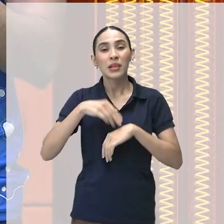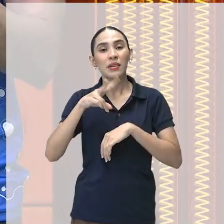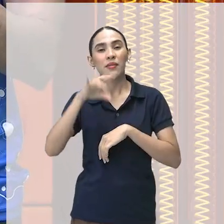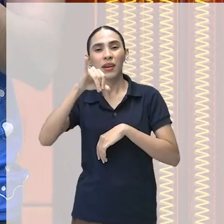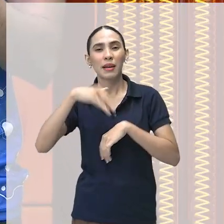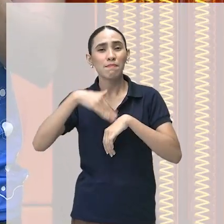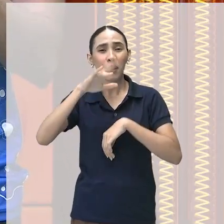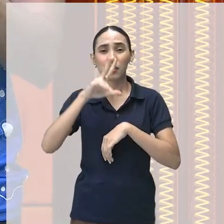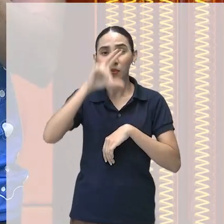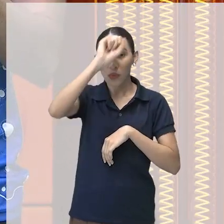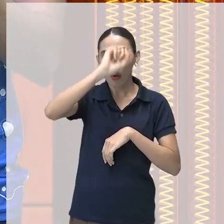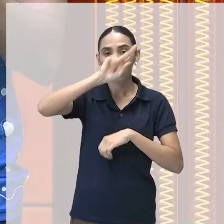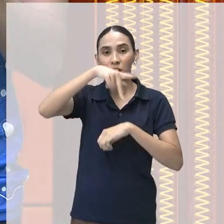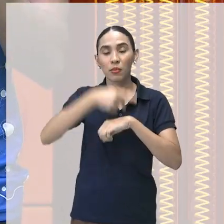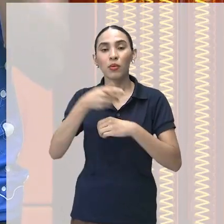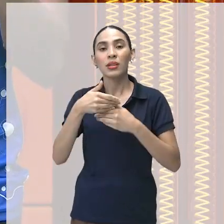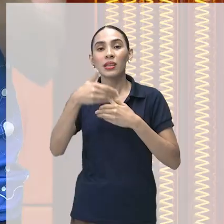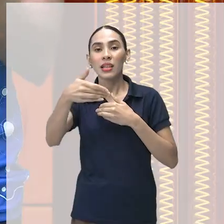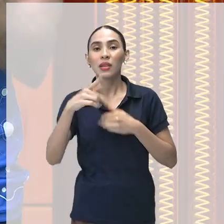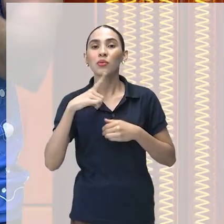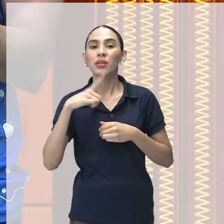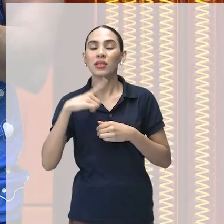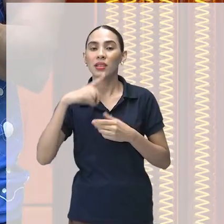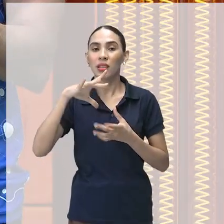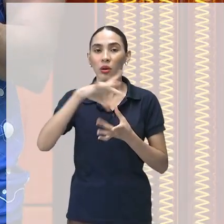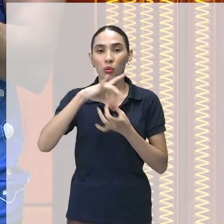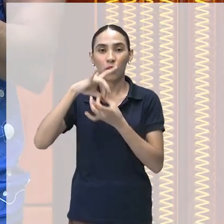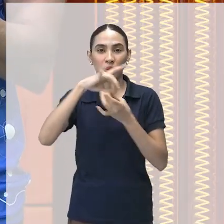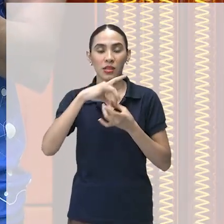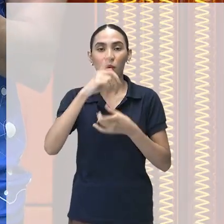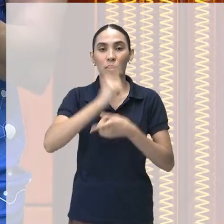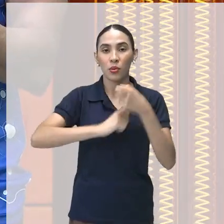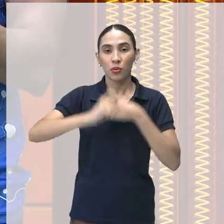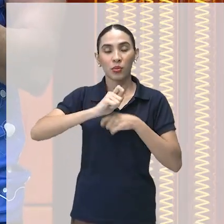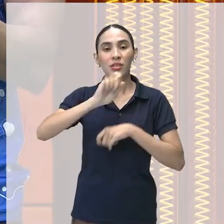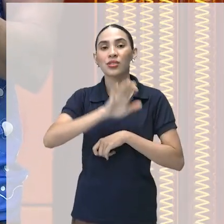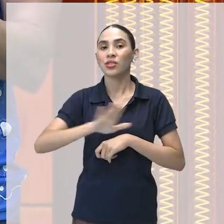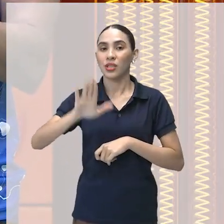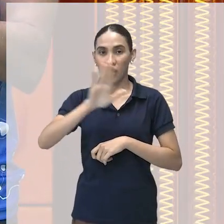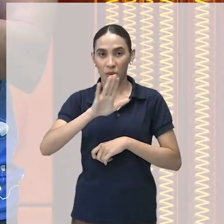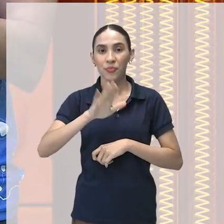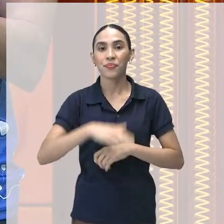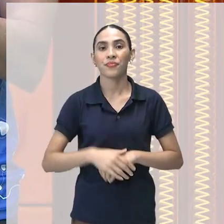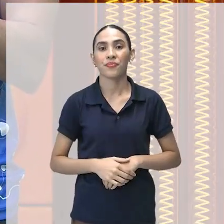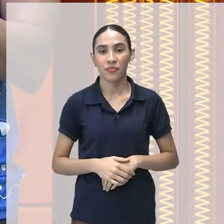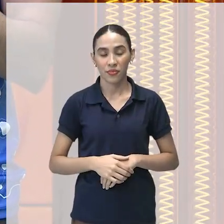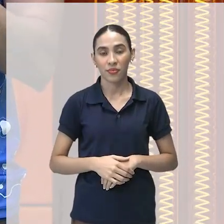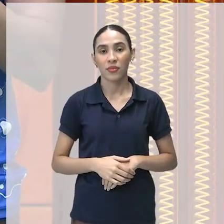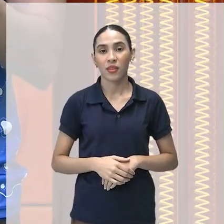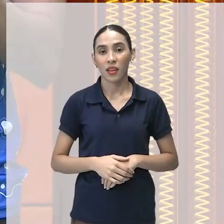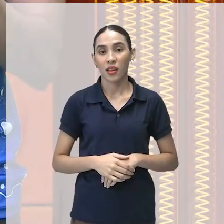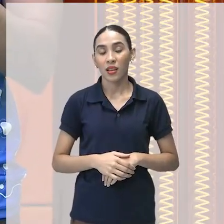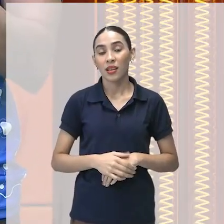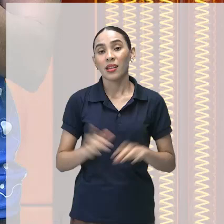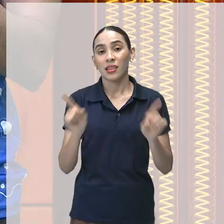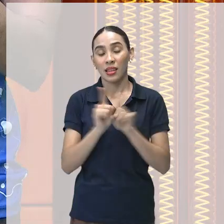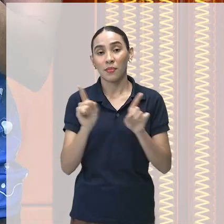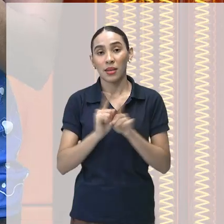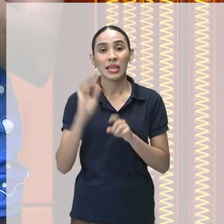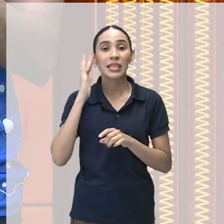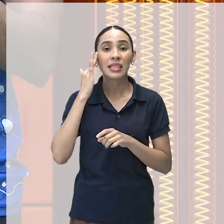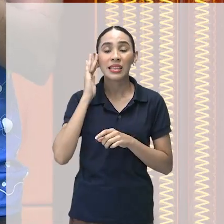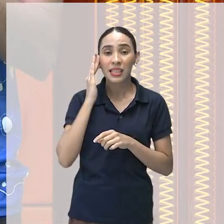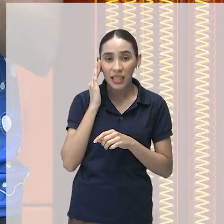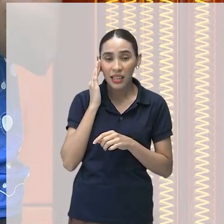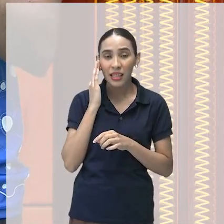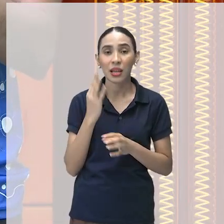a partir do momento que a gente tem essa globalização da economia de uma forma geral, certo? E nós vamos entender